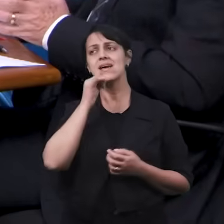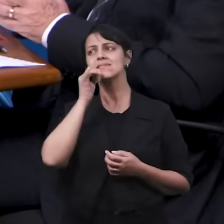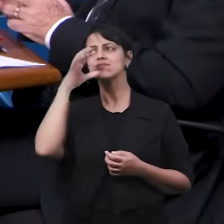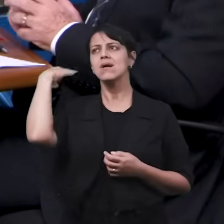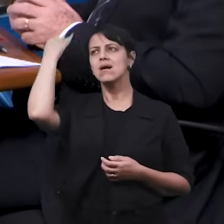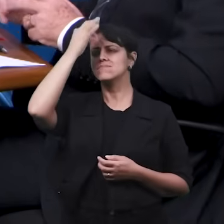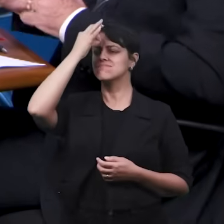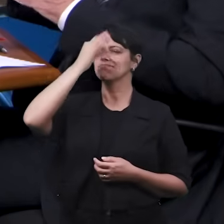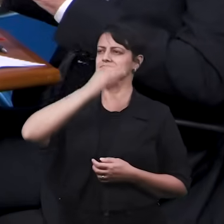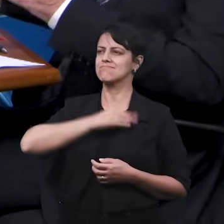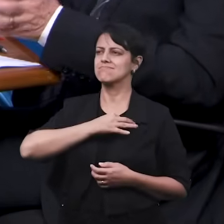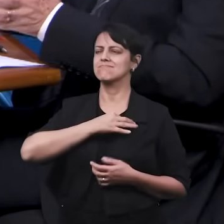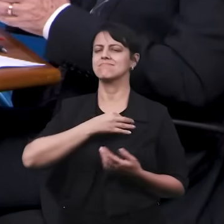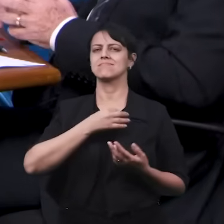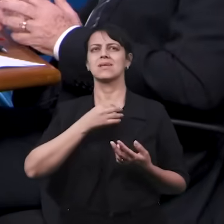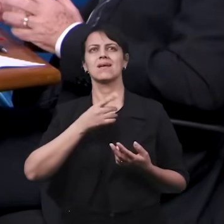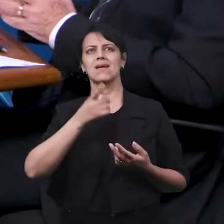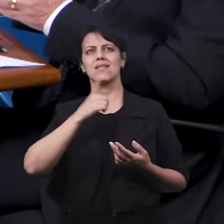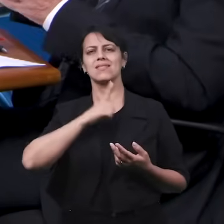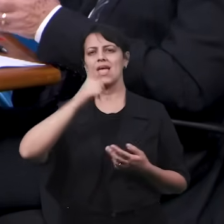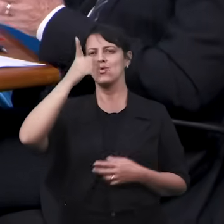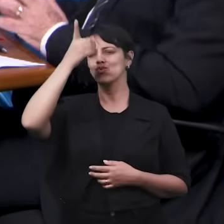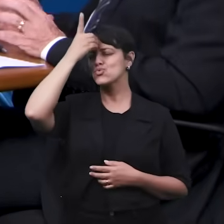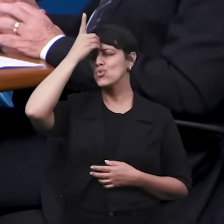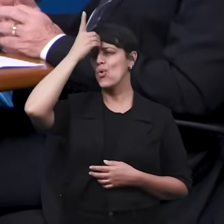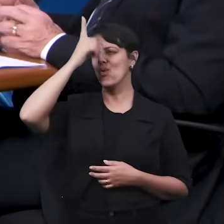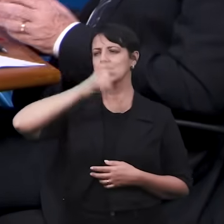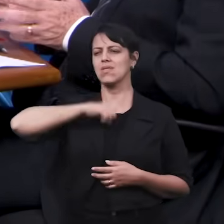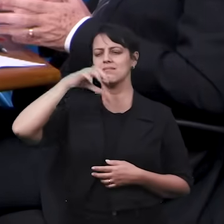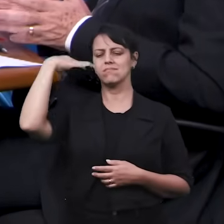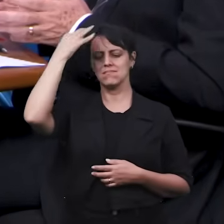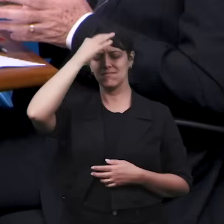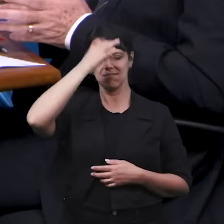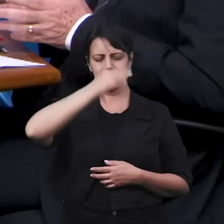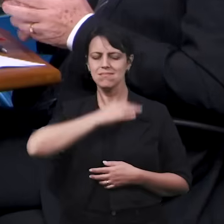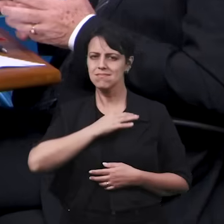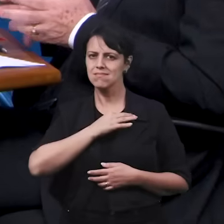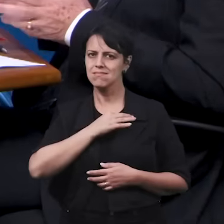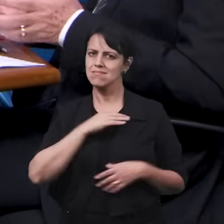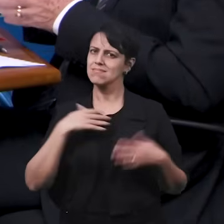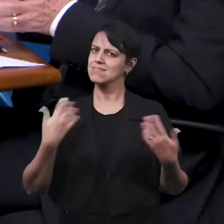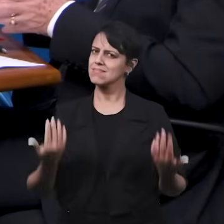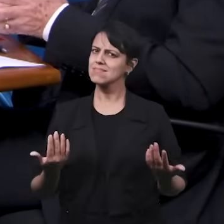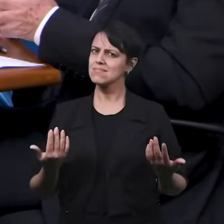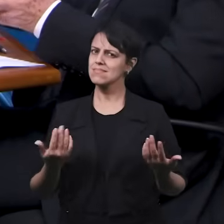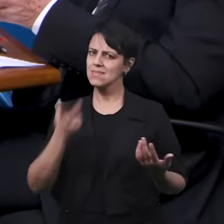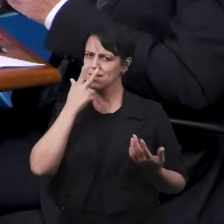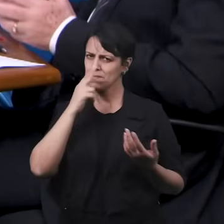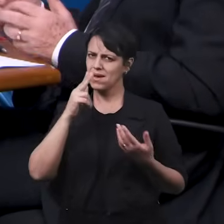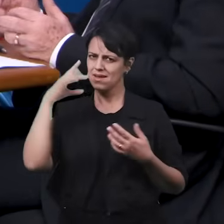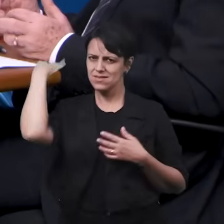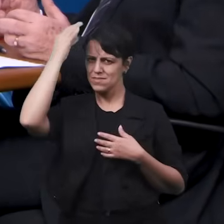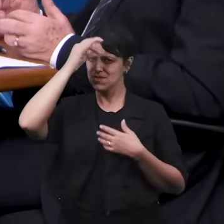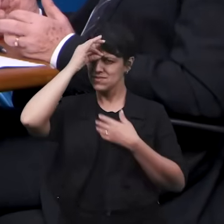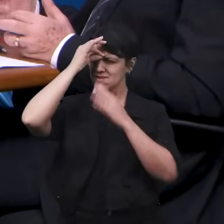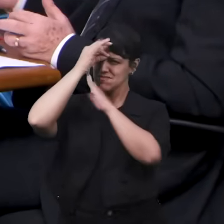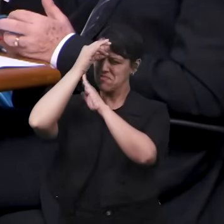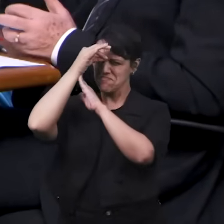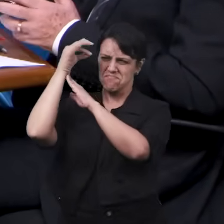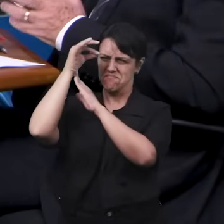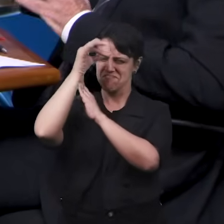eu tenho dons, eu tenho batismo com o Espírito Santo, e você não deixar o Espírito Santo te